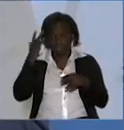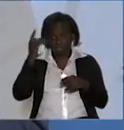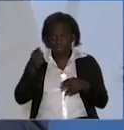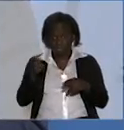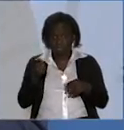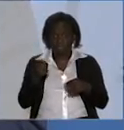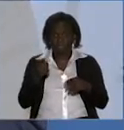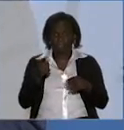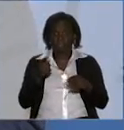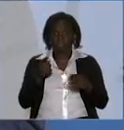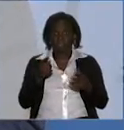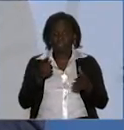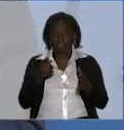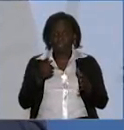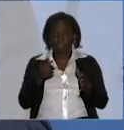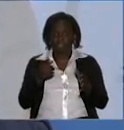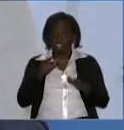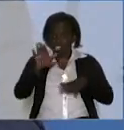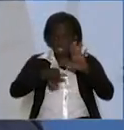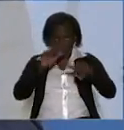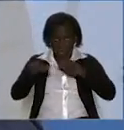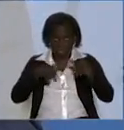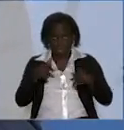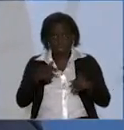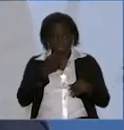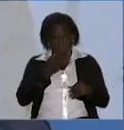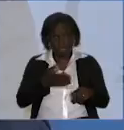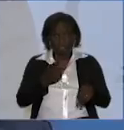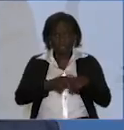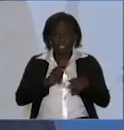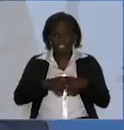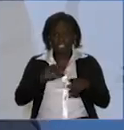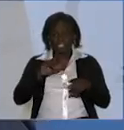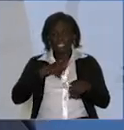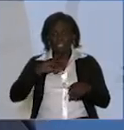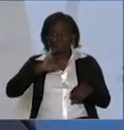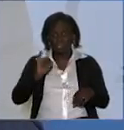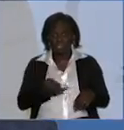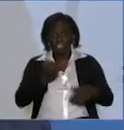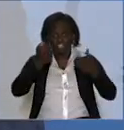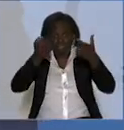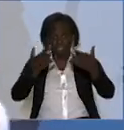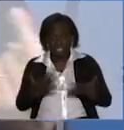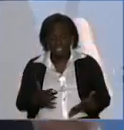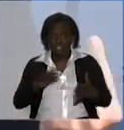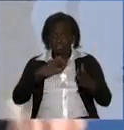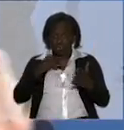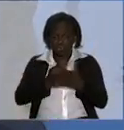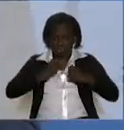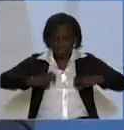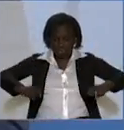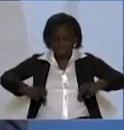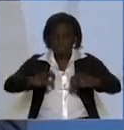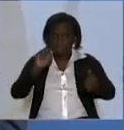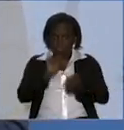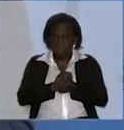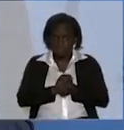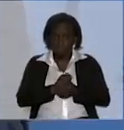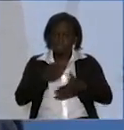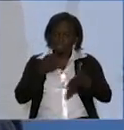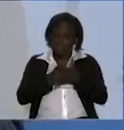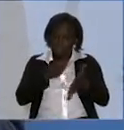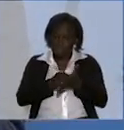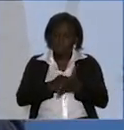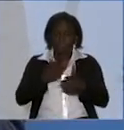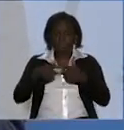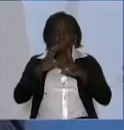que você foi muito feliz nessa convocação, porque nós vamos ter a oportunidade de colocar todos numa mesma mesa